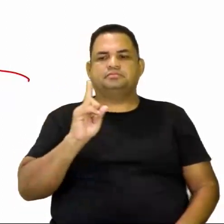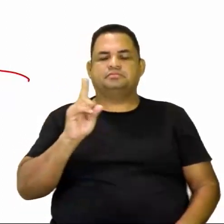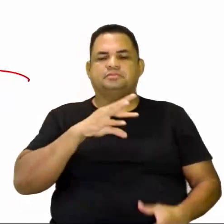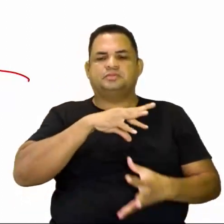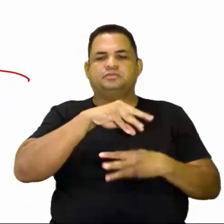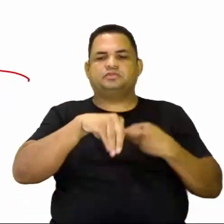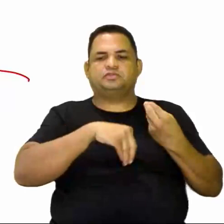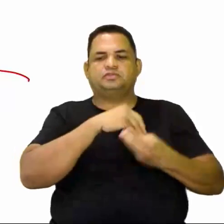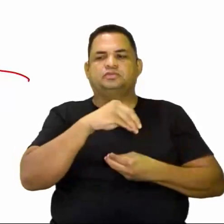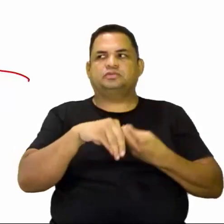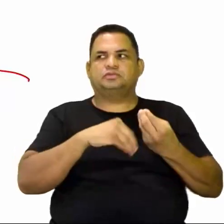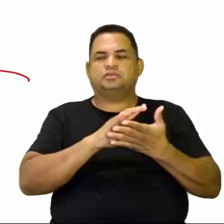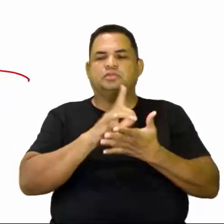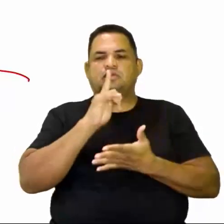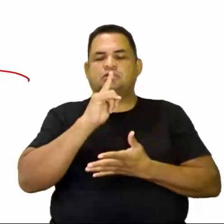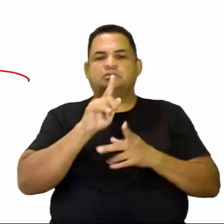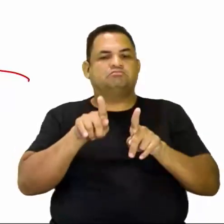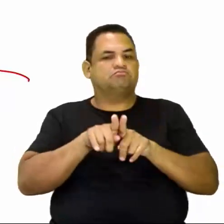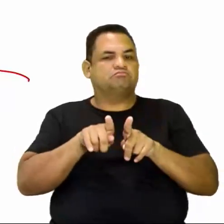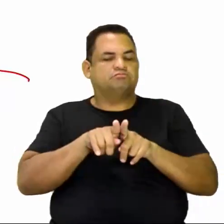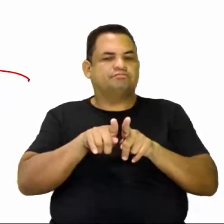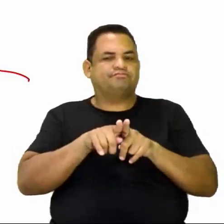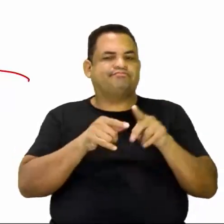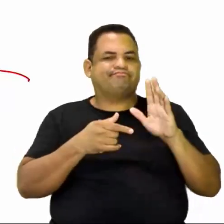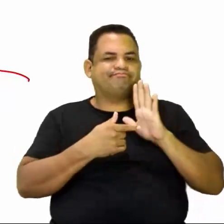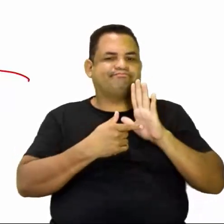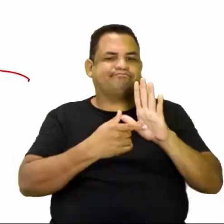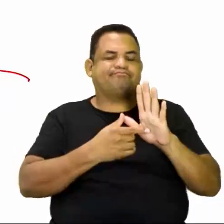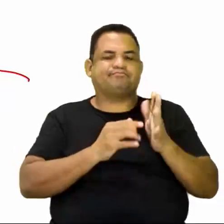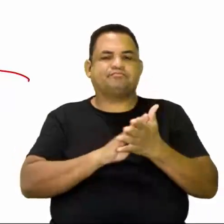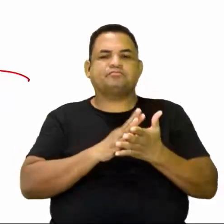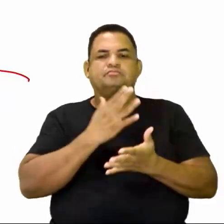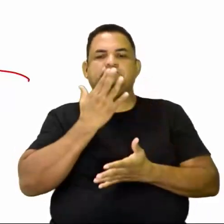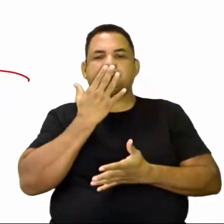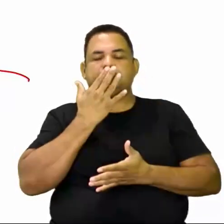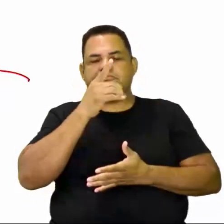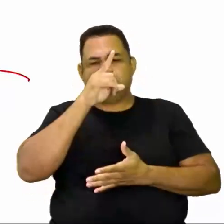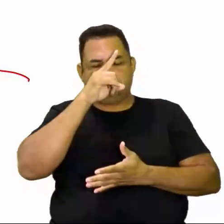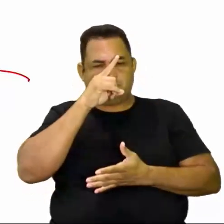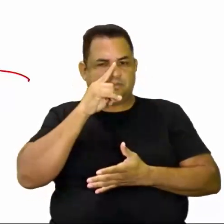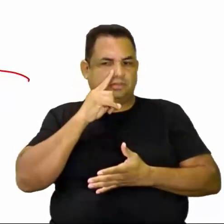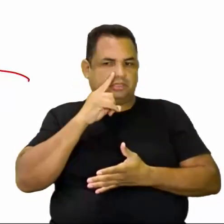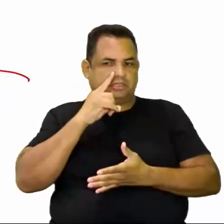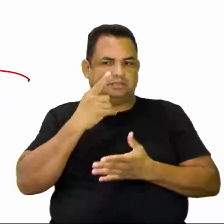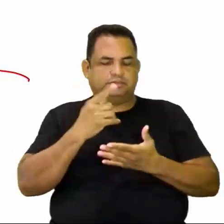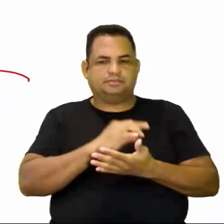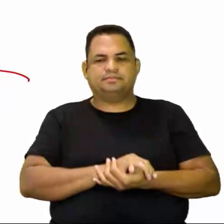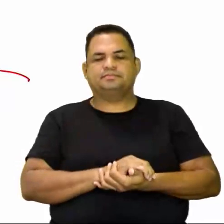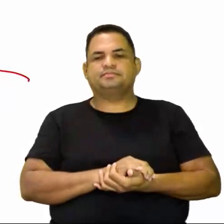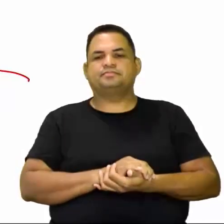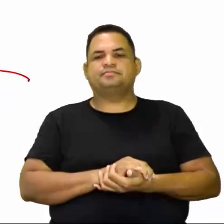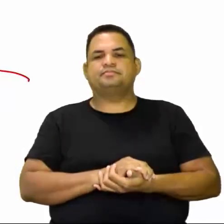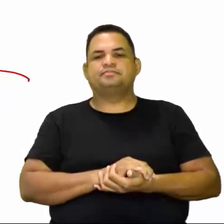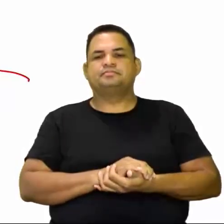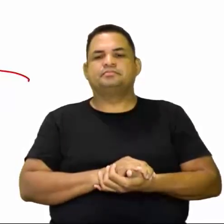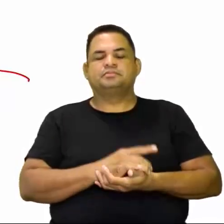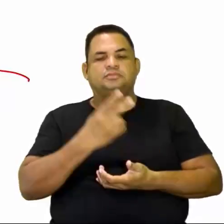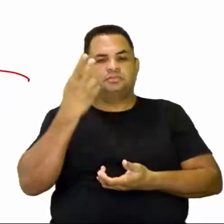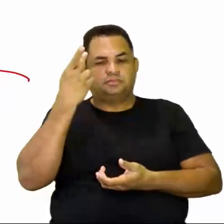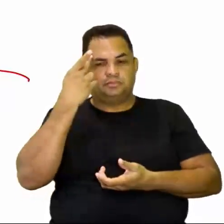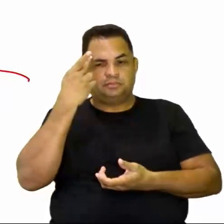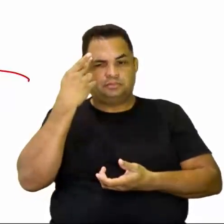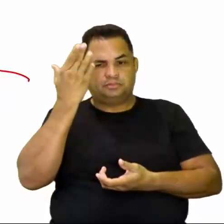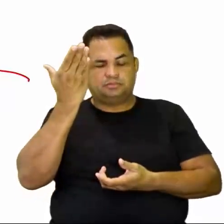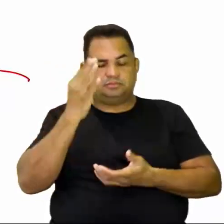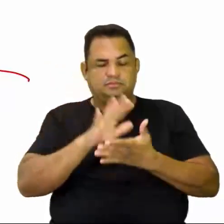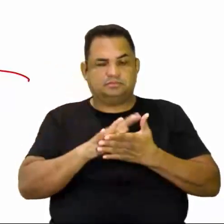dissolvido na água, como também ele apresentou uma coloração amarelada. Geralmente,